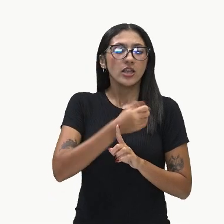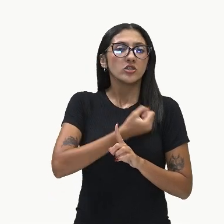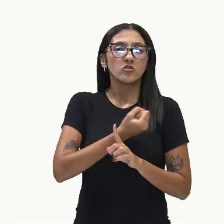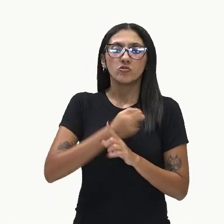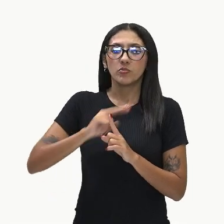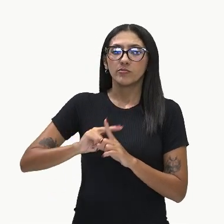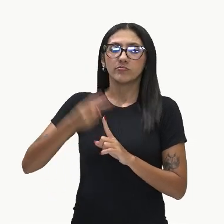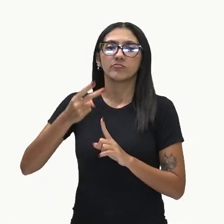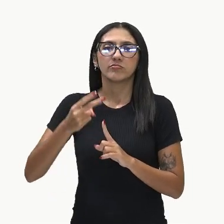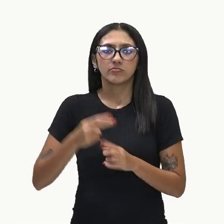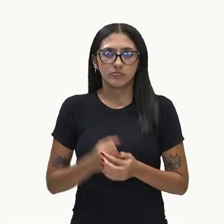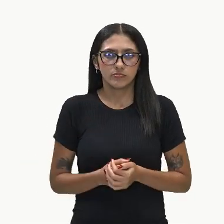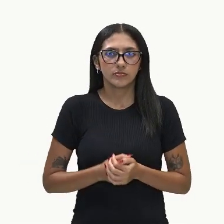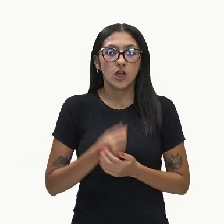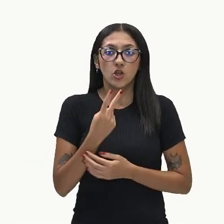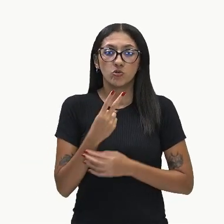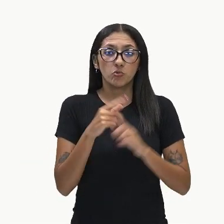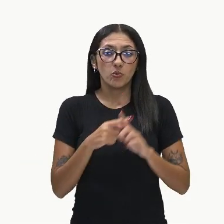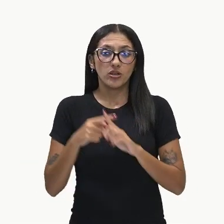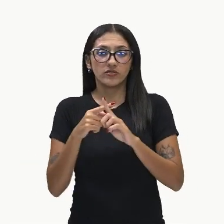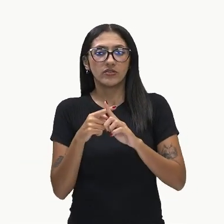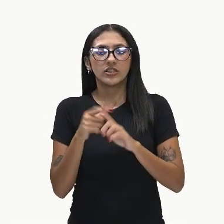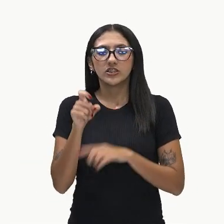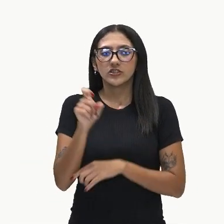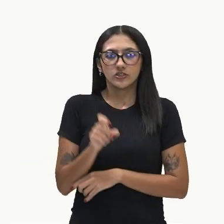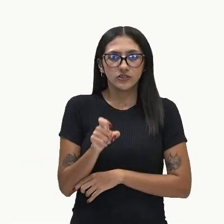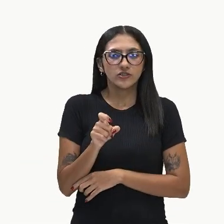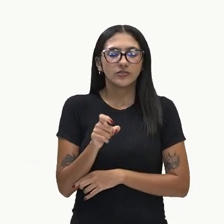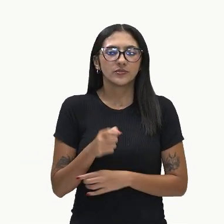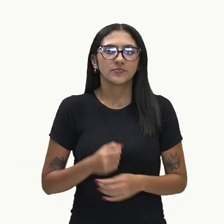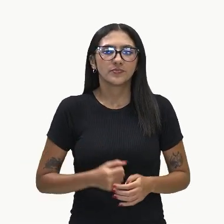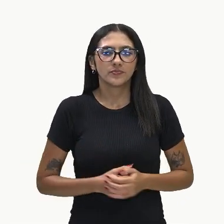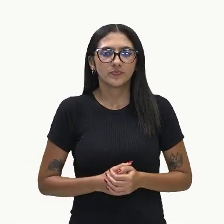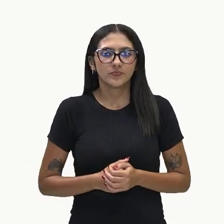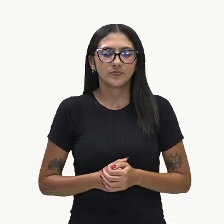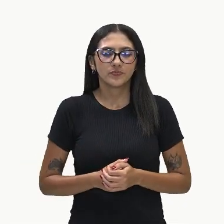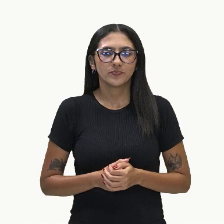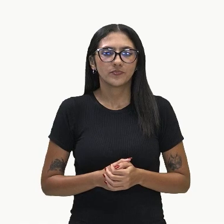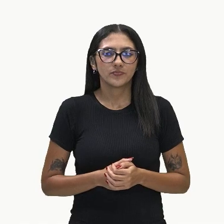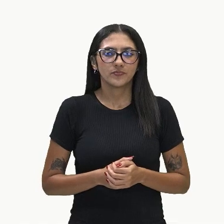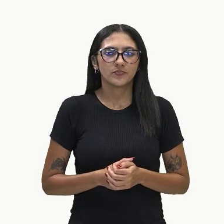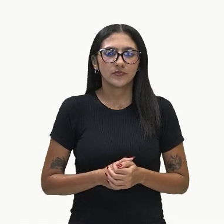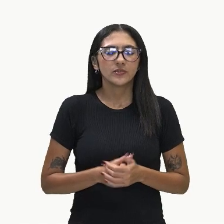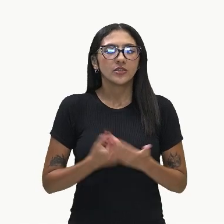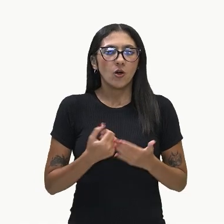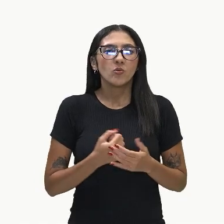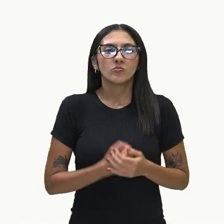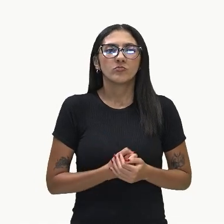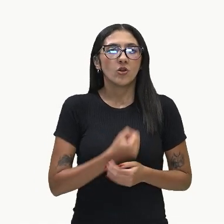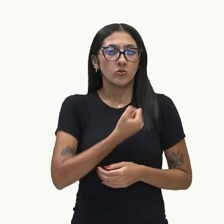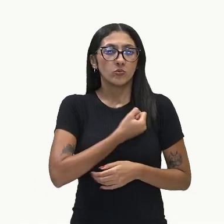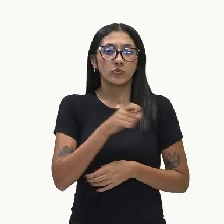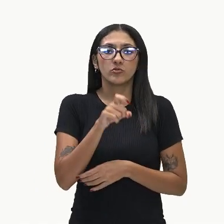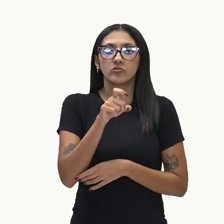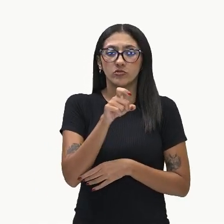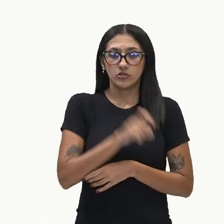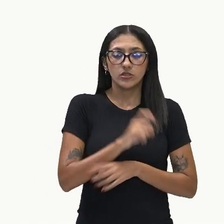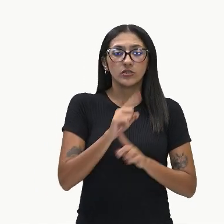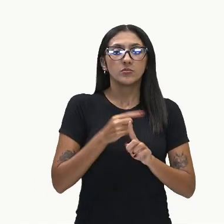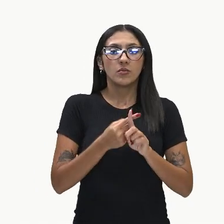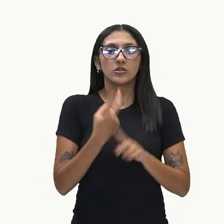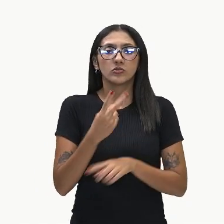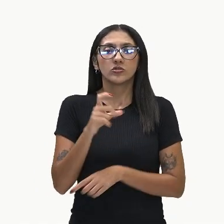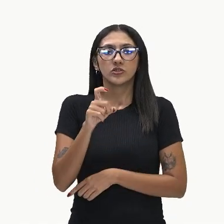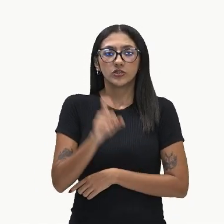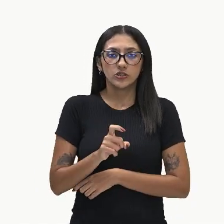quem? O próprio número, que já é x. Vamos dizer assim, que o número mais o seu dobro é igual a